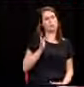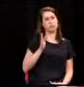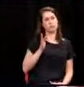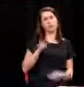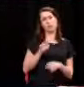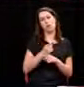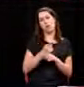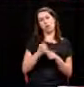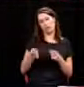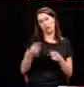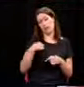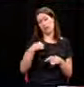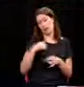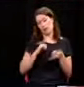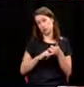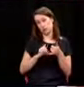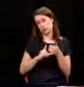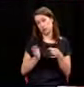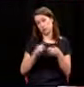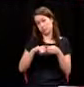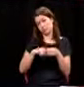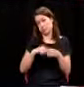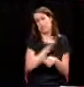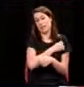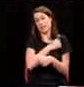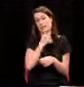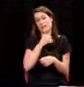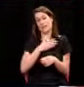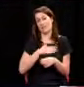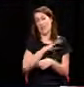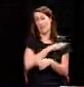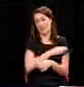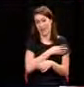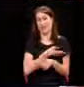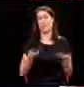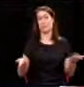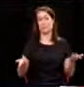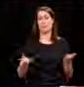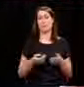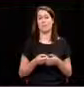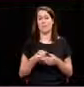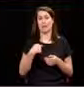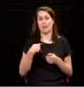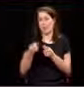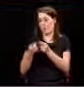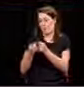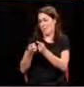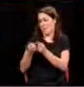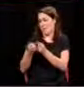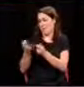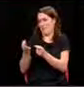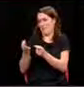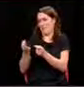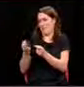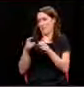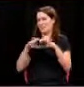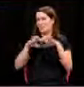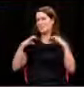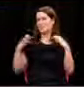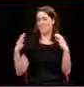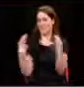tive o convite também, claro que não vou de Aveiro para lá e estou aqui à portinha do estádio, não é? De maneira que tenho muita pena de não vir nessa